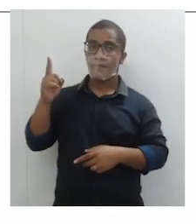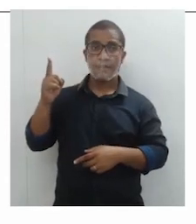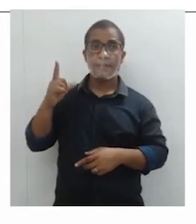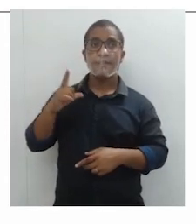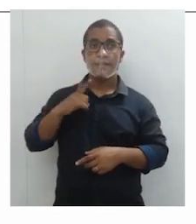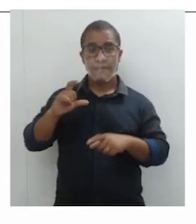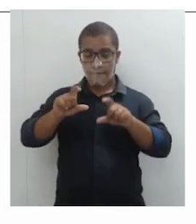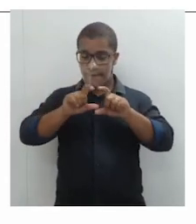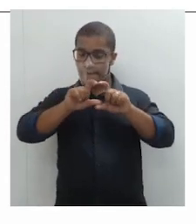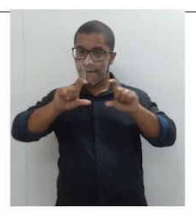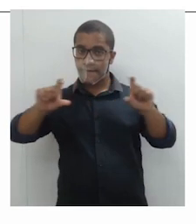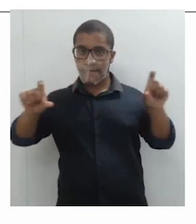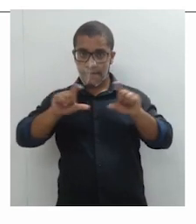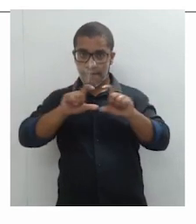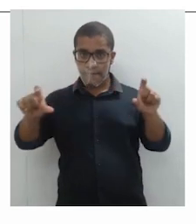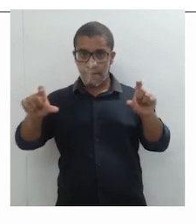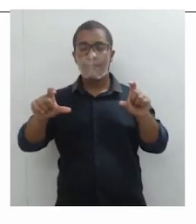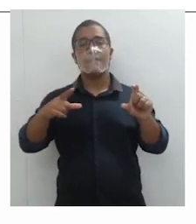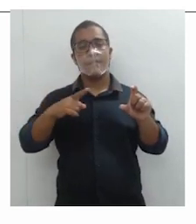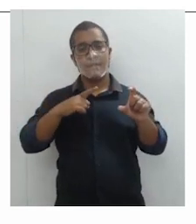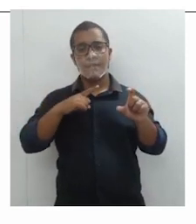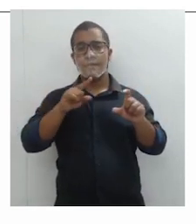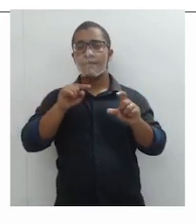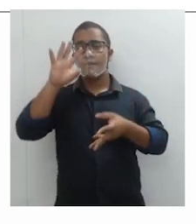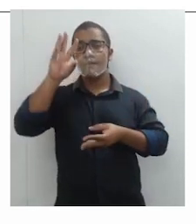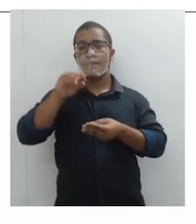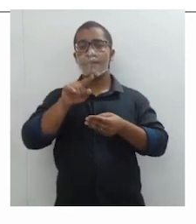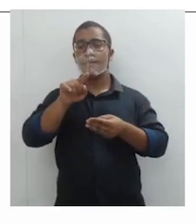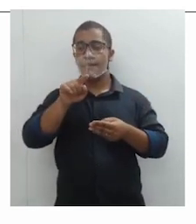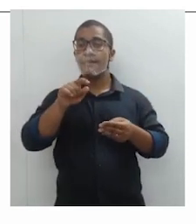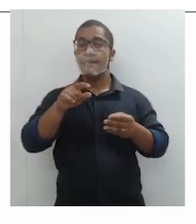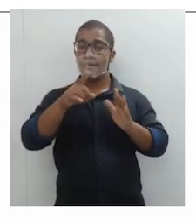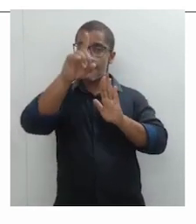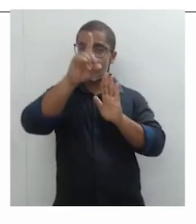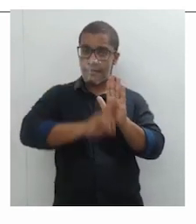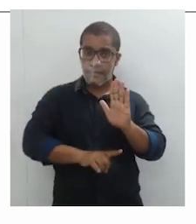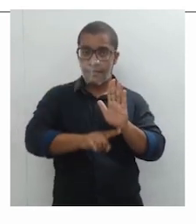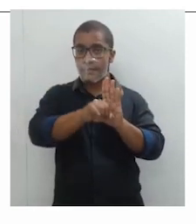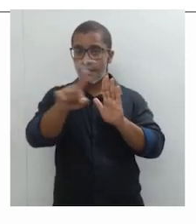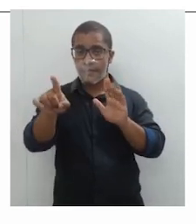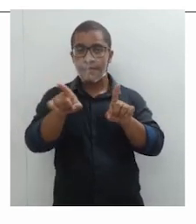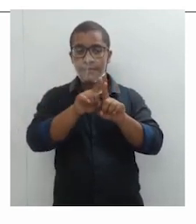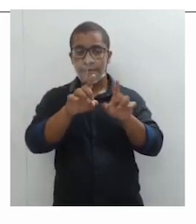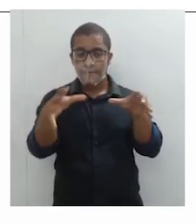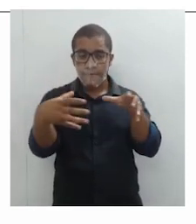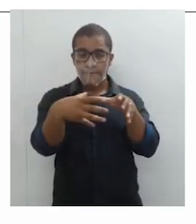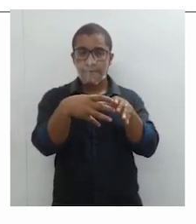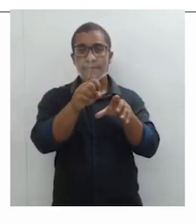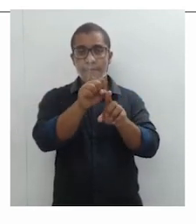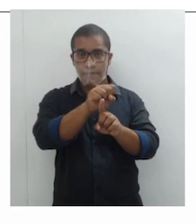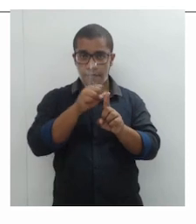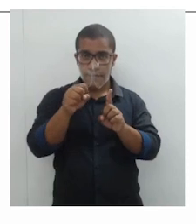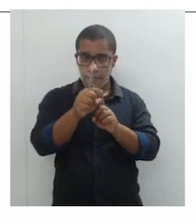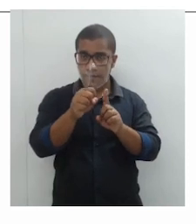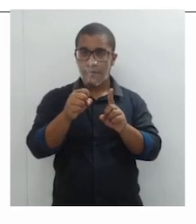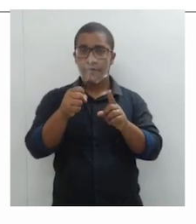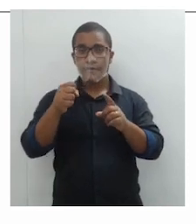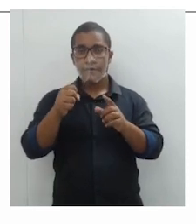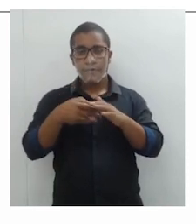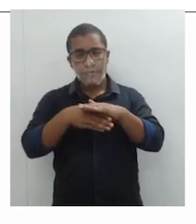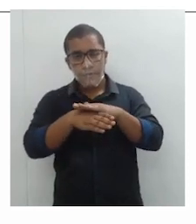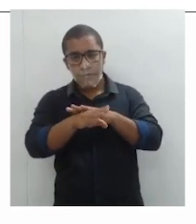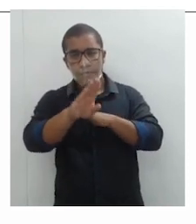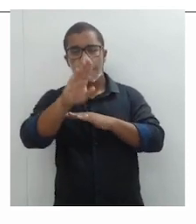esse trecho da Constituição São reconhecidos aos índios sua organização social costumes línguas